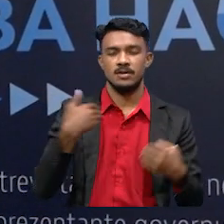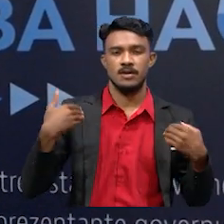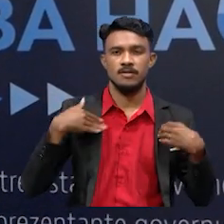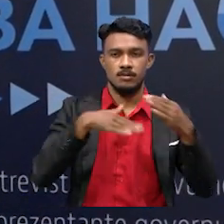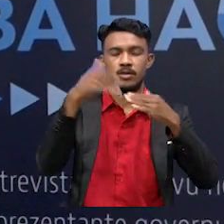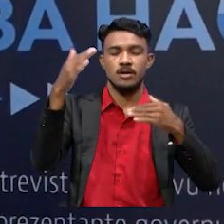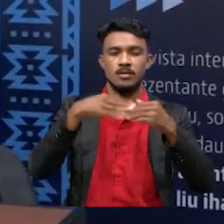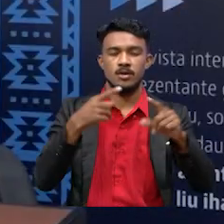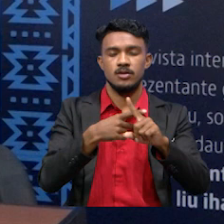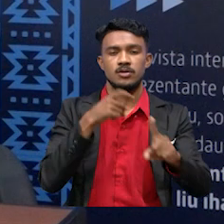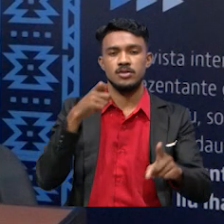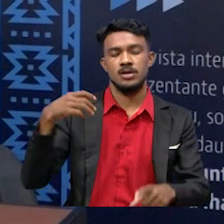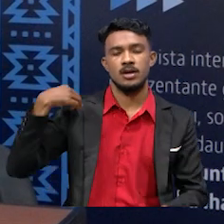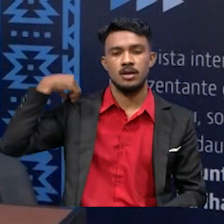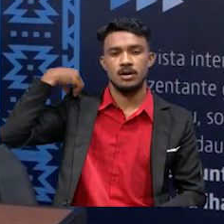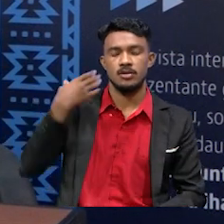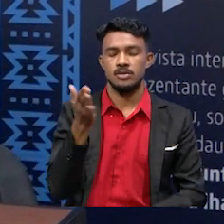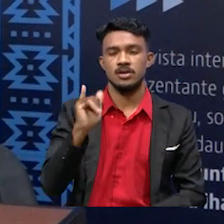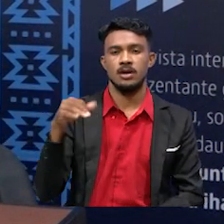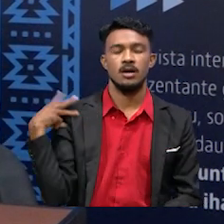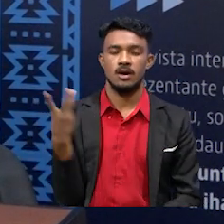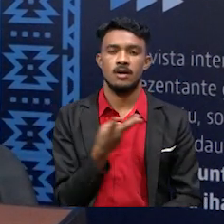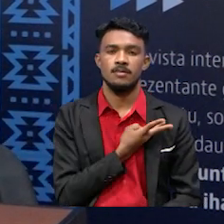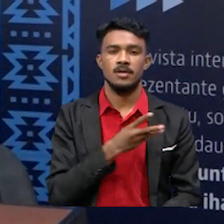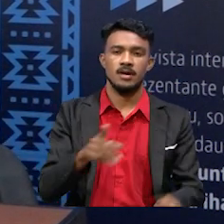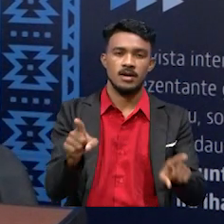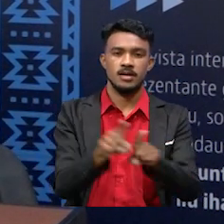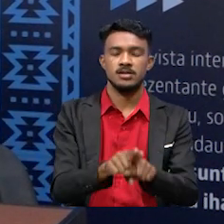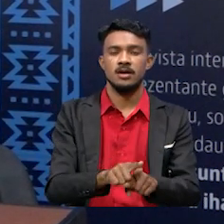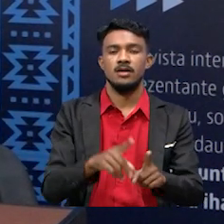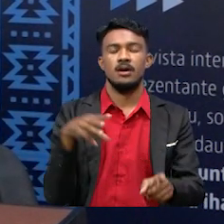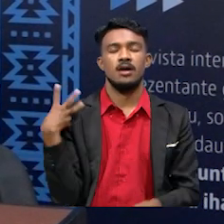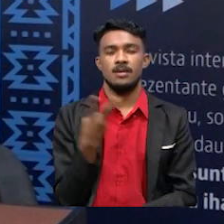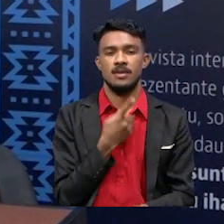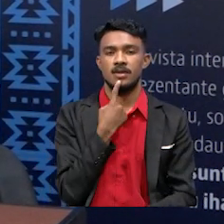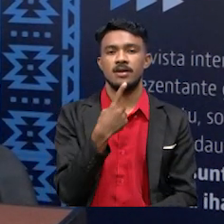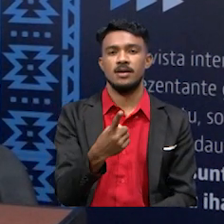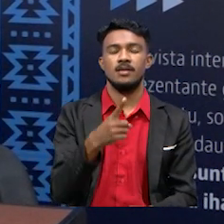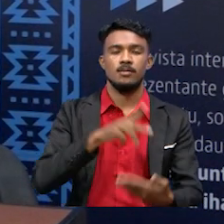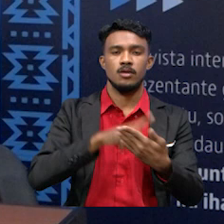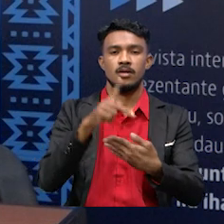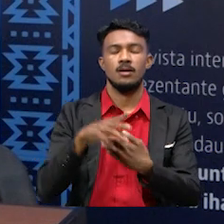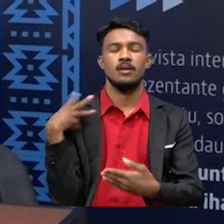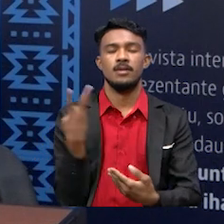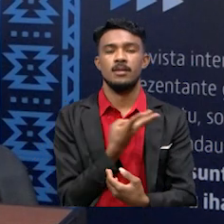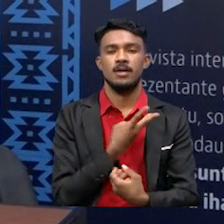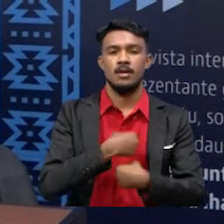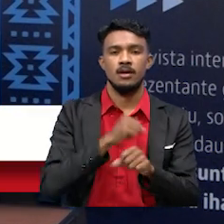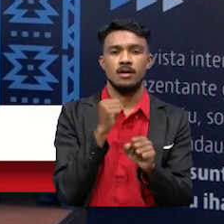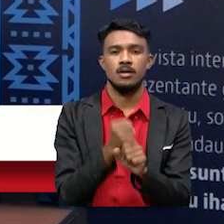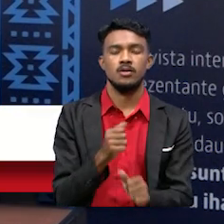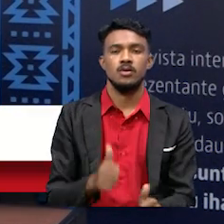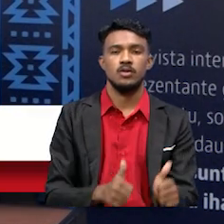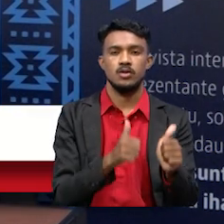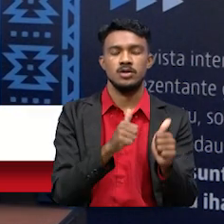husi kandidato sira. Ami hanesa mo hindi ha, husi programa ne bema agora implementa da dao mene, ayarai li husi